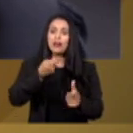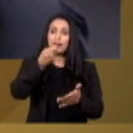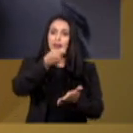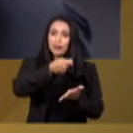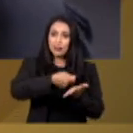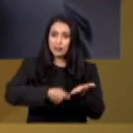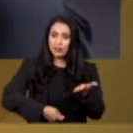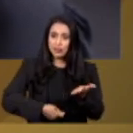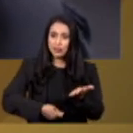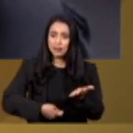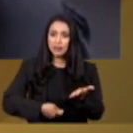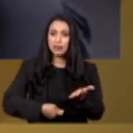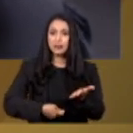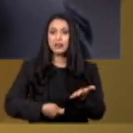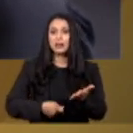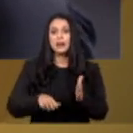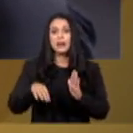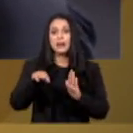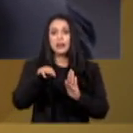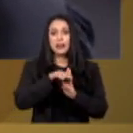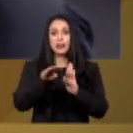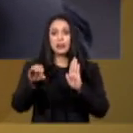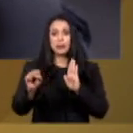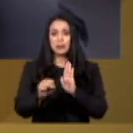mandado segurança 35